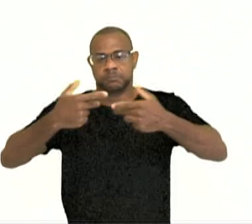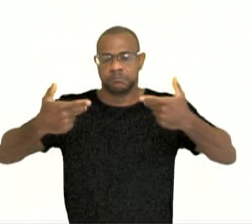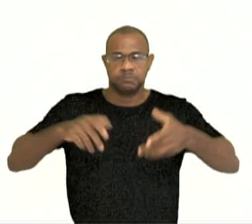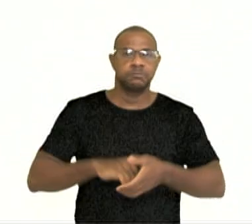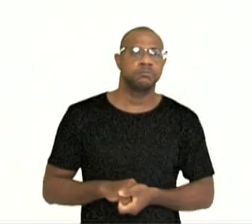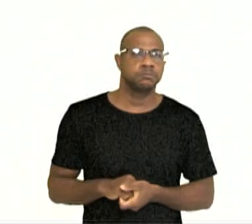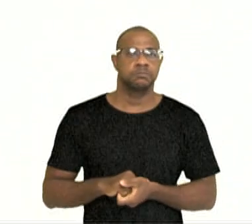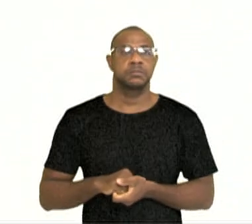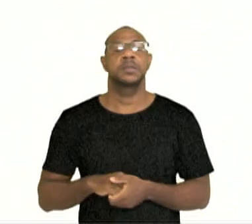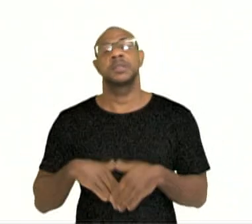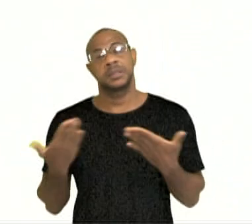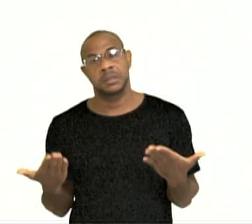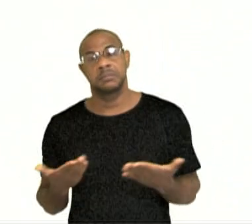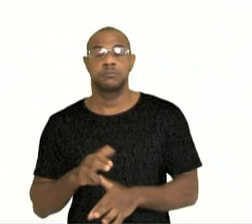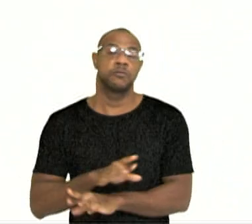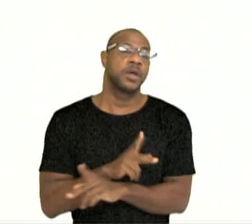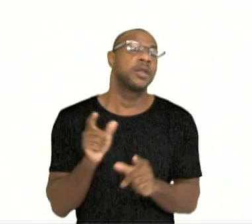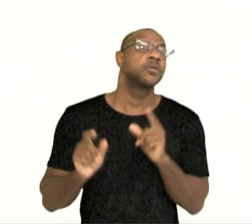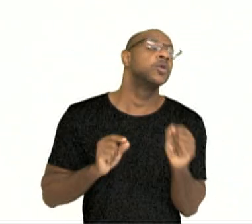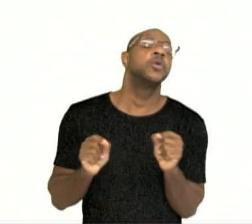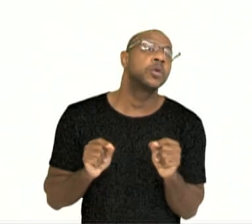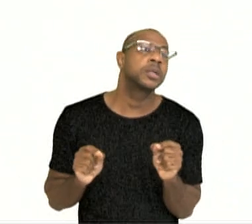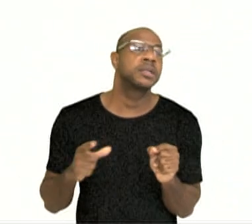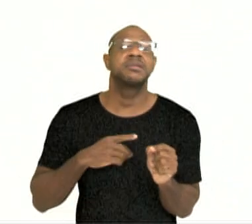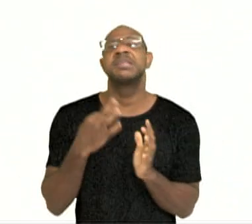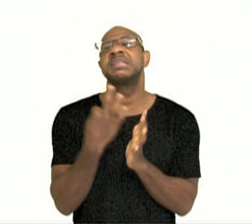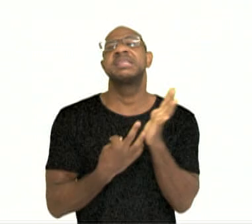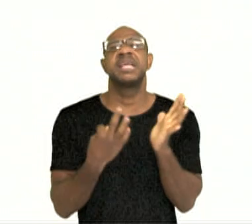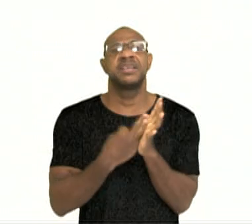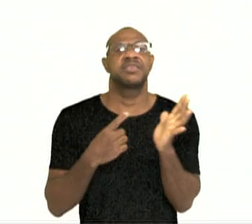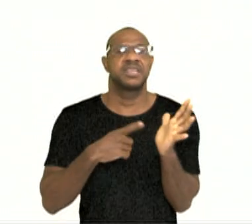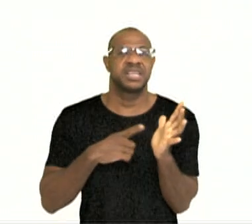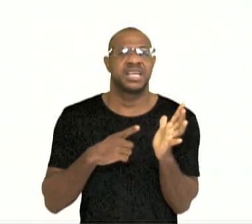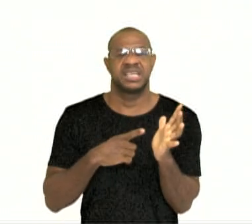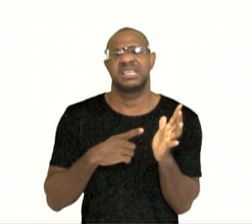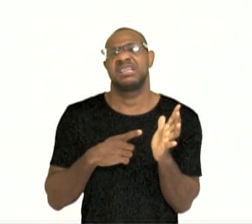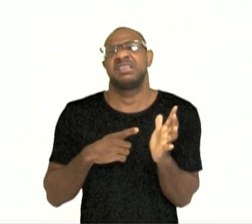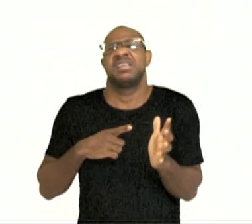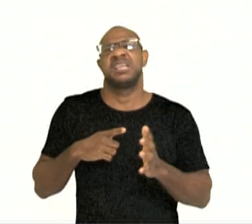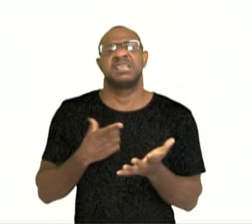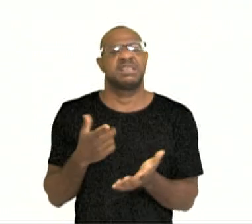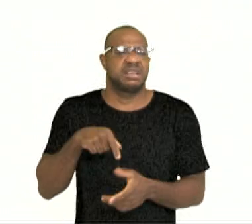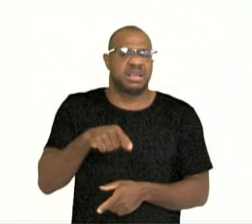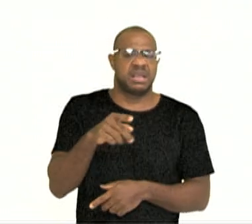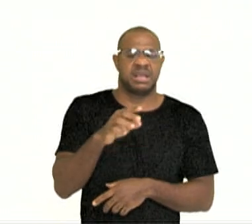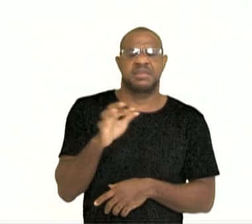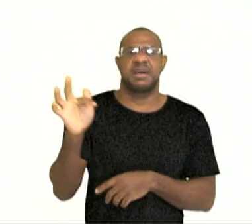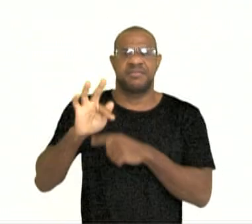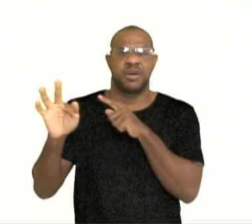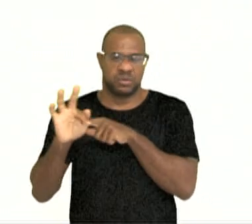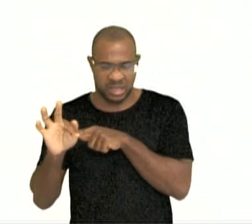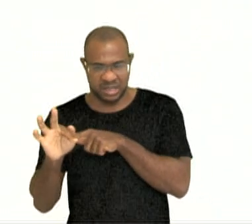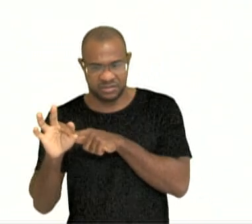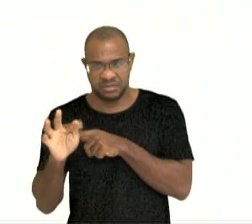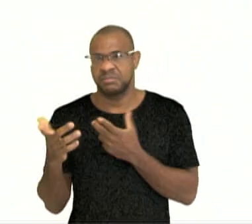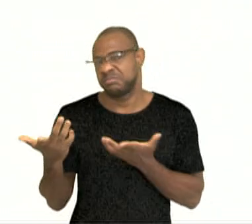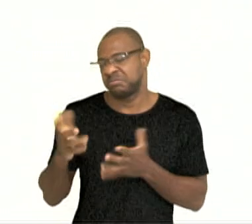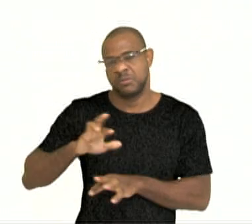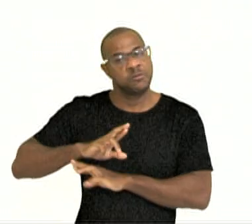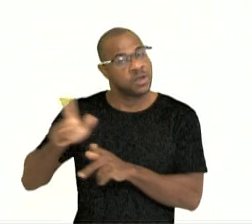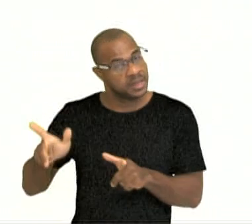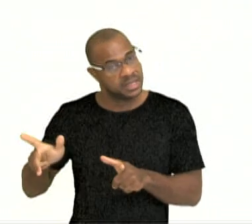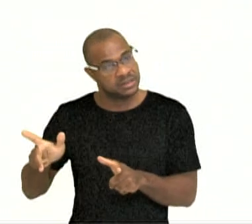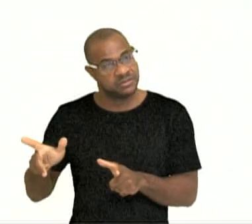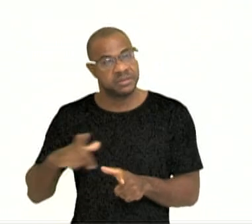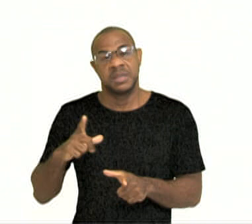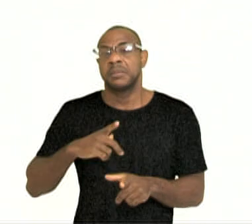No entanto, diferentemente daqueles textos que circulam na esfera acadêmica, ele é um texto de linguagem acessível ao